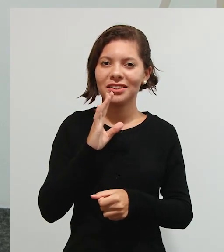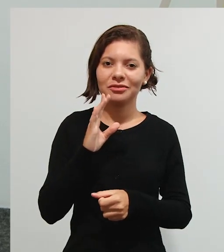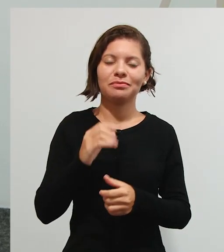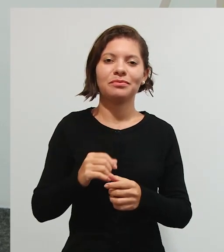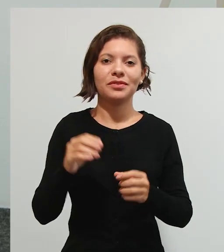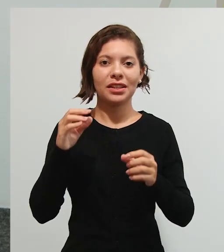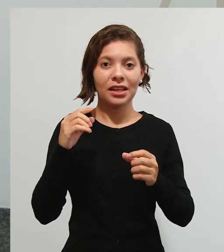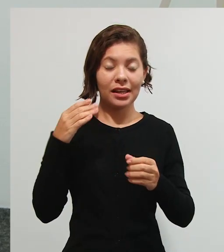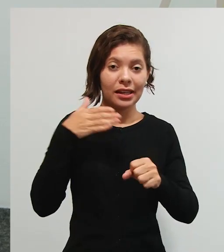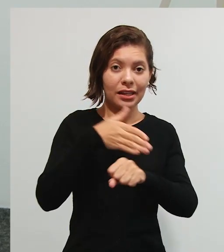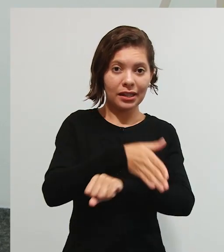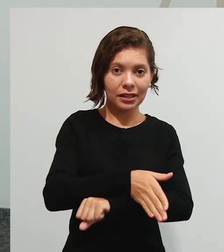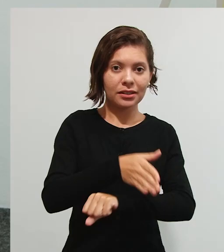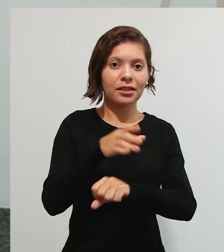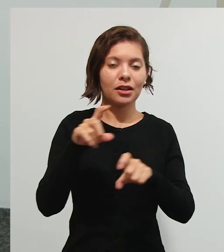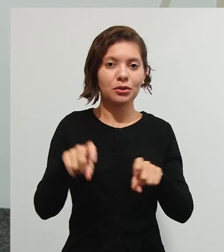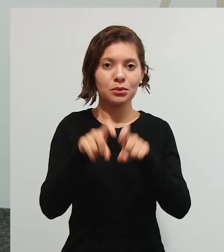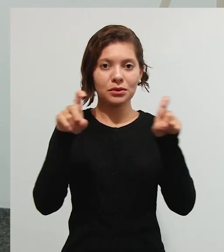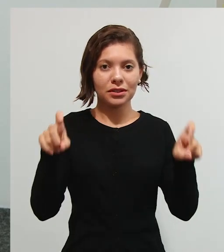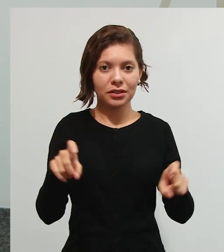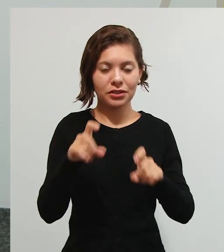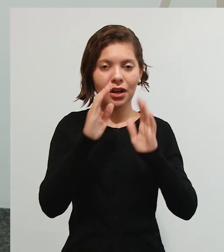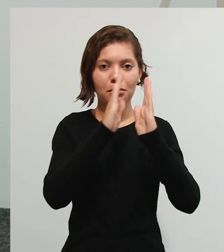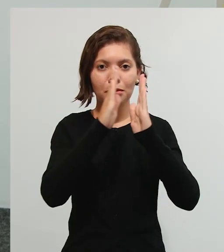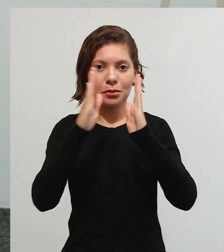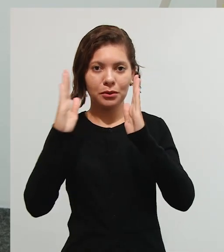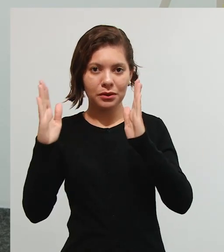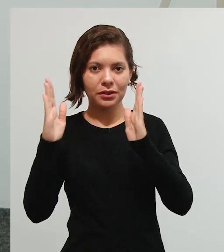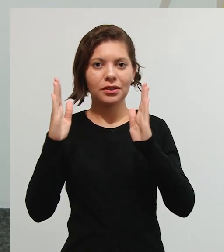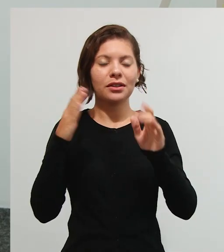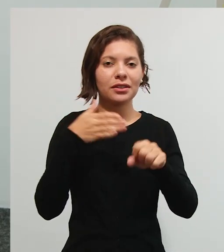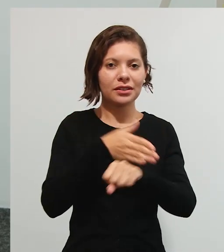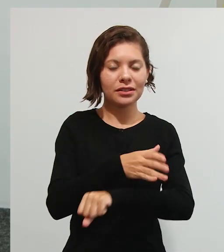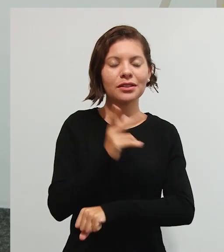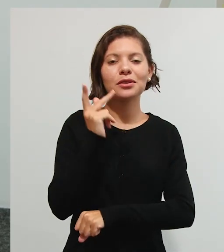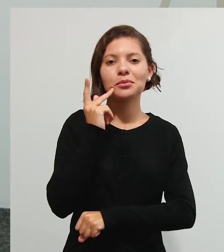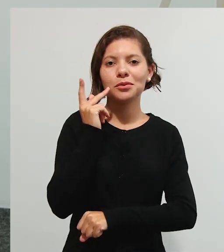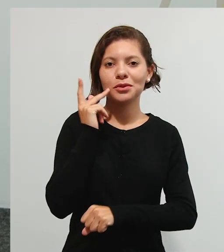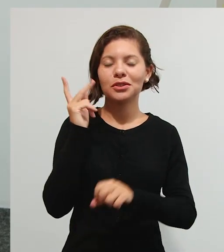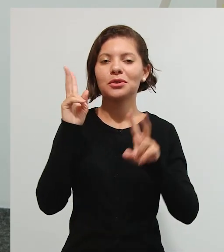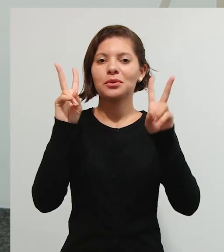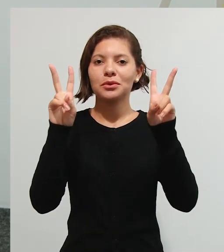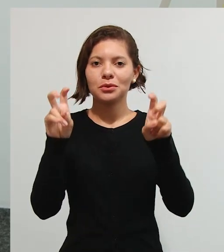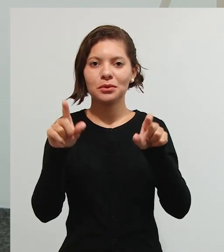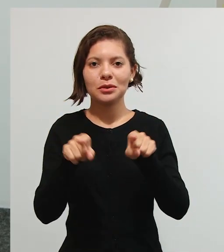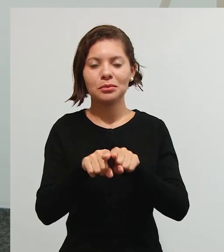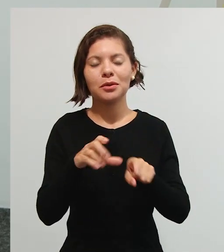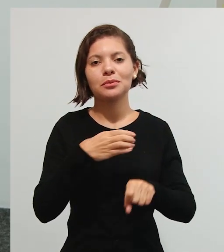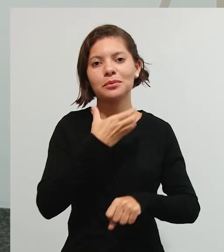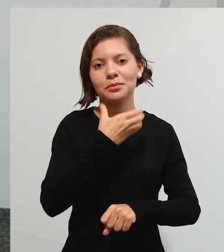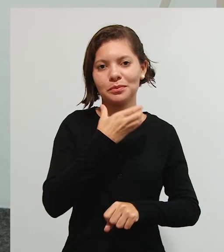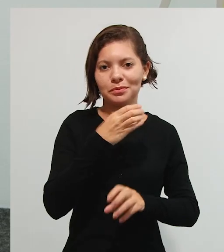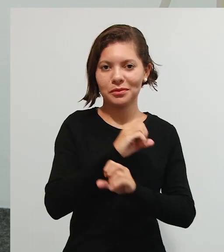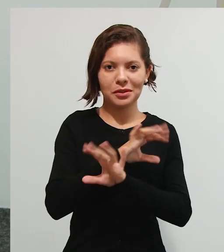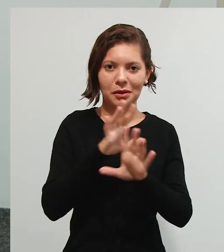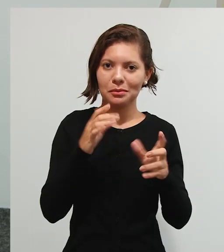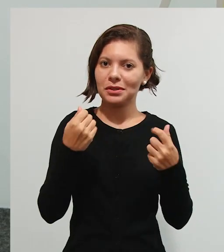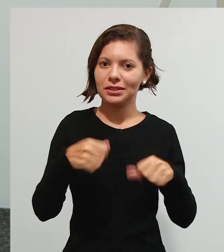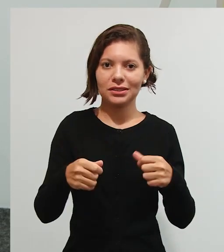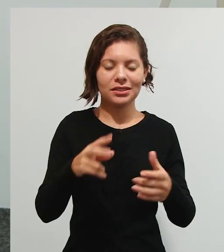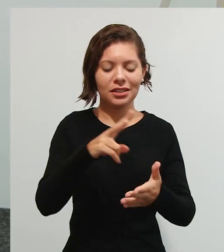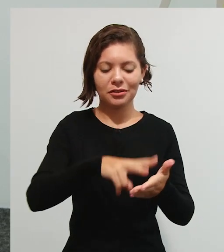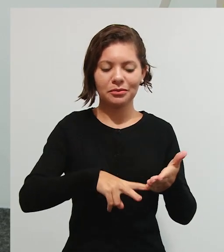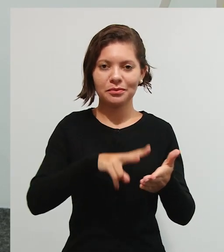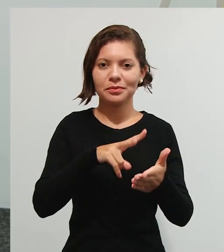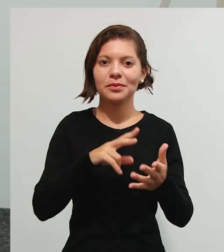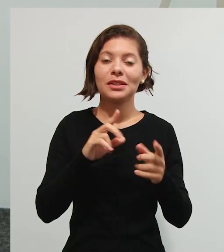na biblioteca virtual e acessa o material do Piaget, do Vygotsky e da Montessori. Claro, né? Porque precisa fazer leitura. Mas, de